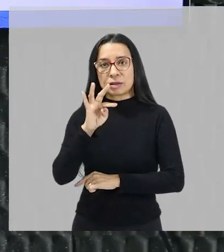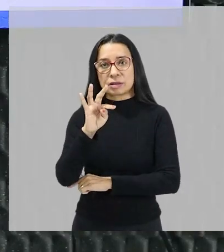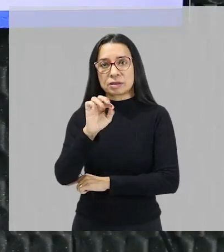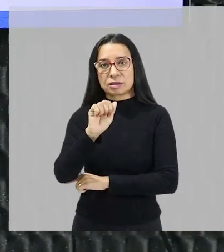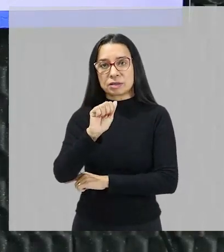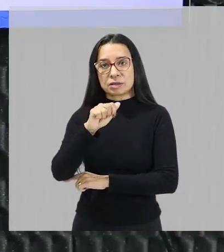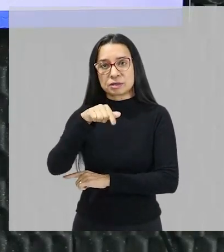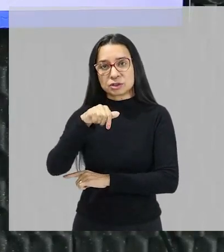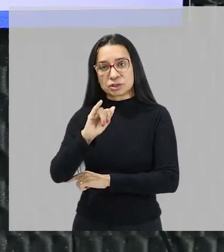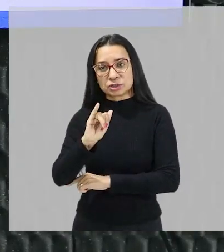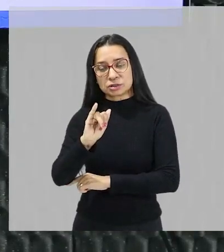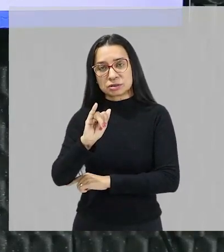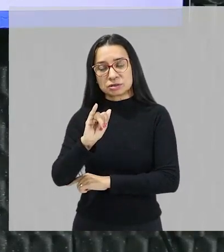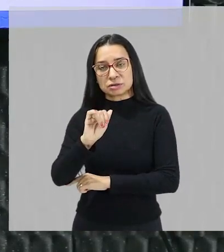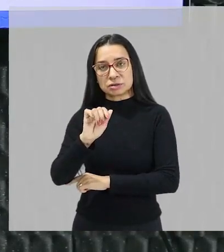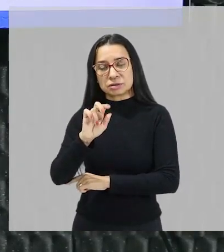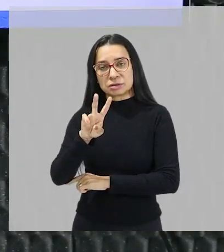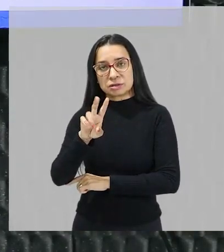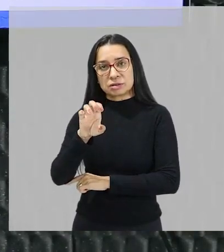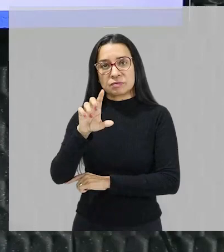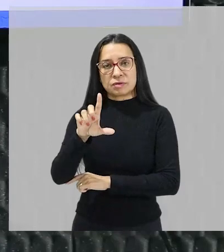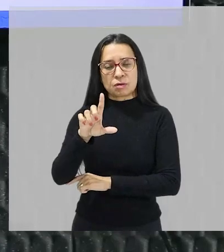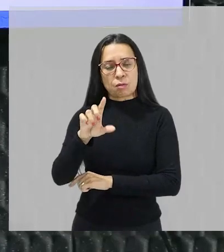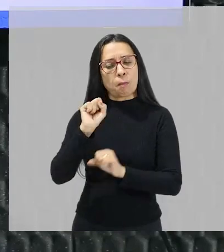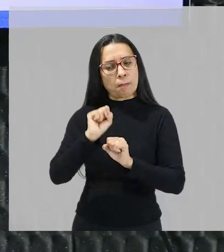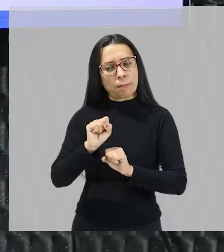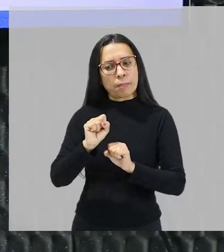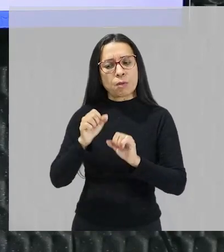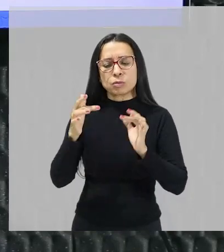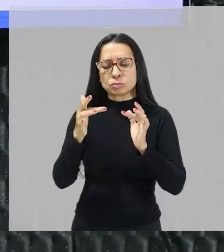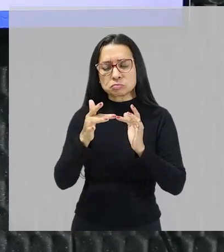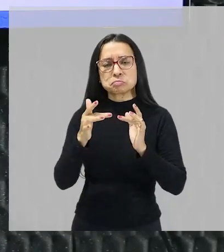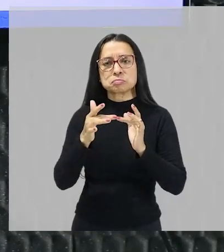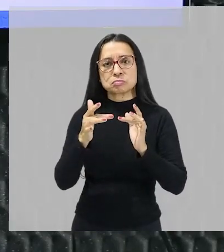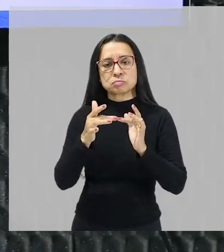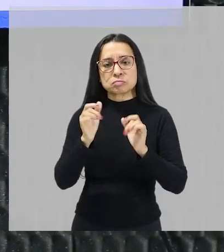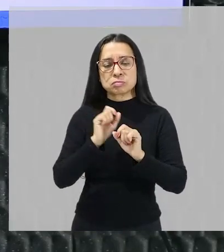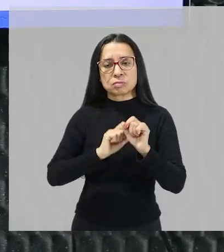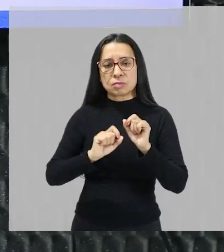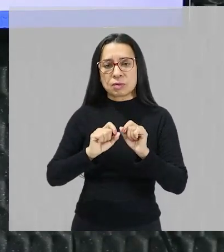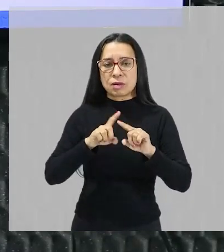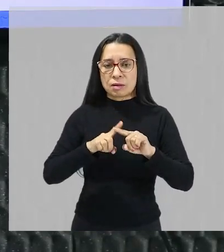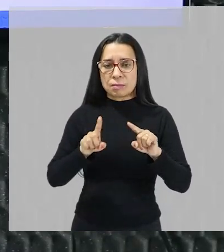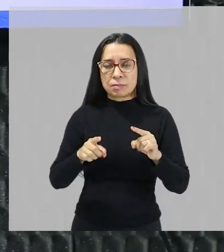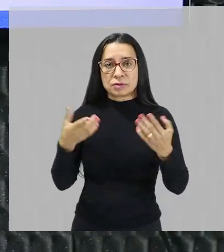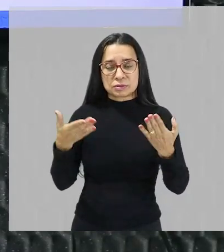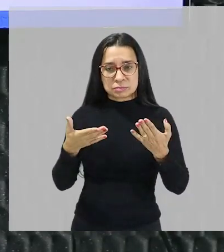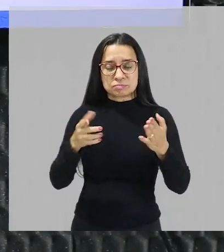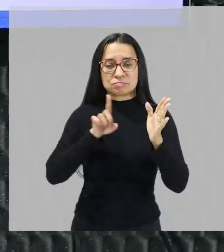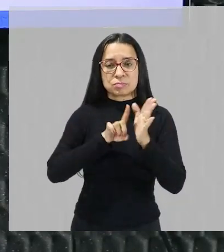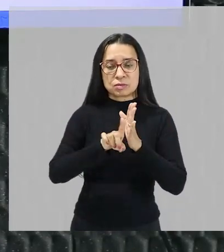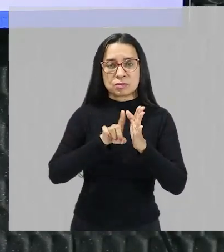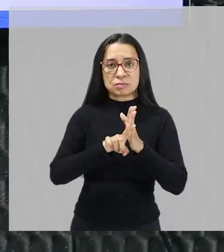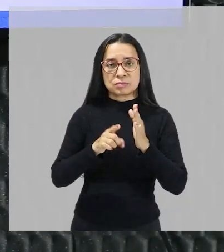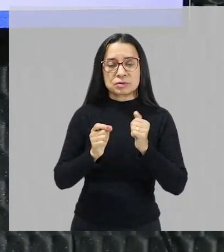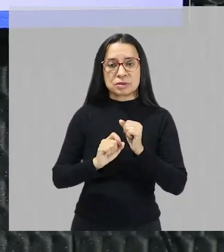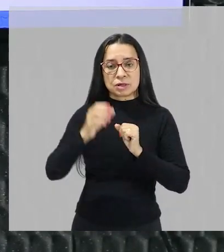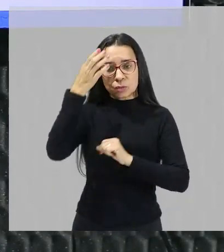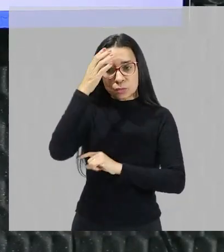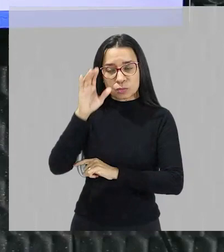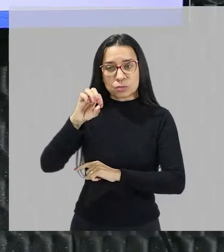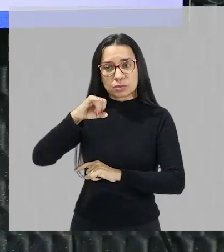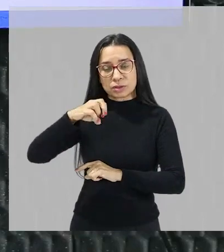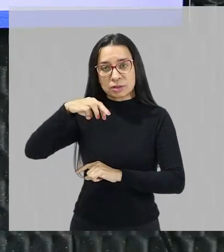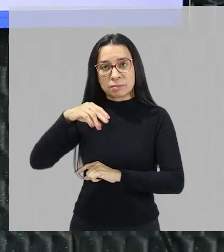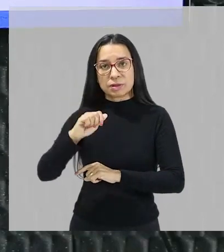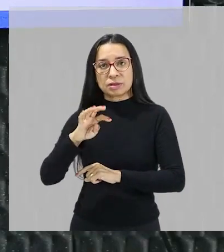uma coisa tangível? É uma coisa que você pode tocar. Só que nesse caso a pergunta é cultura